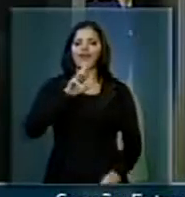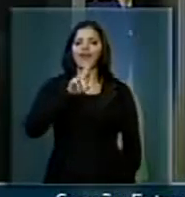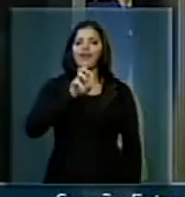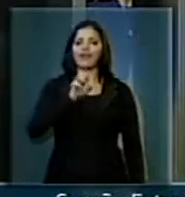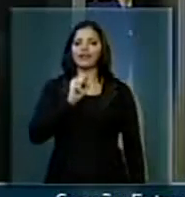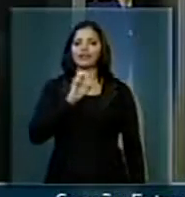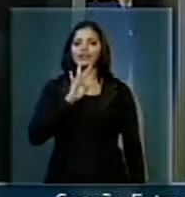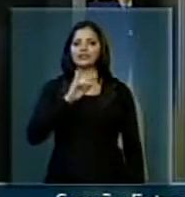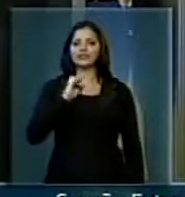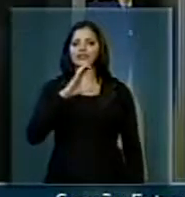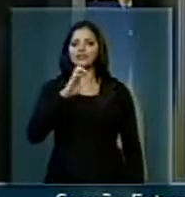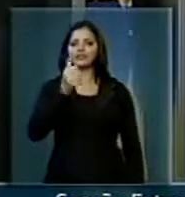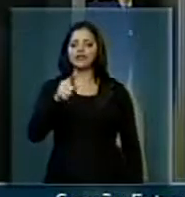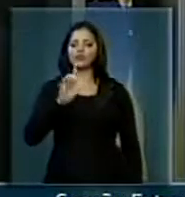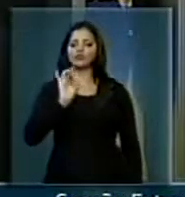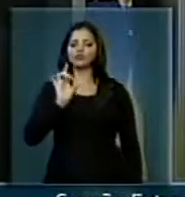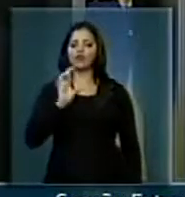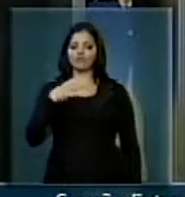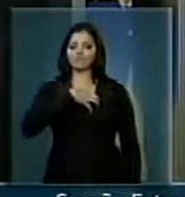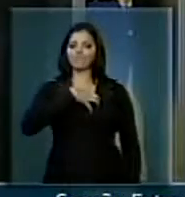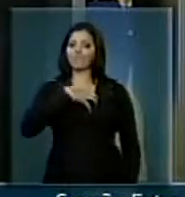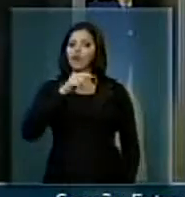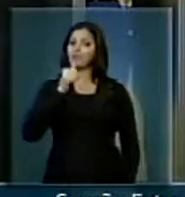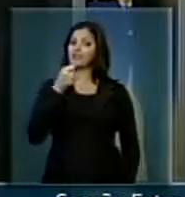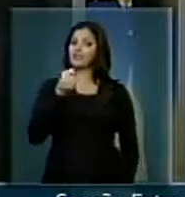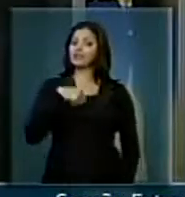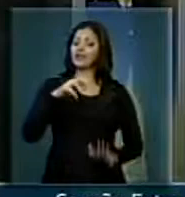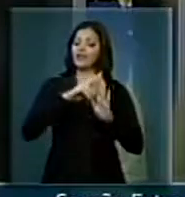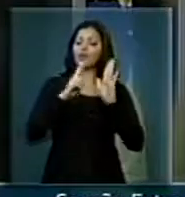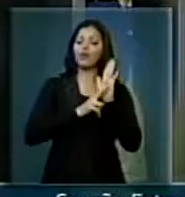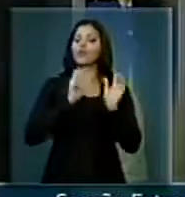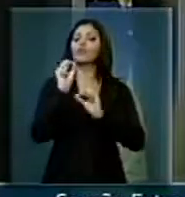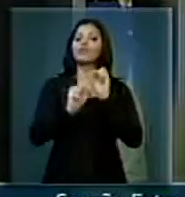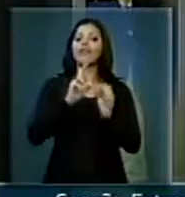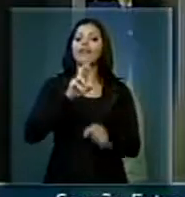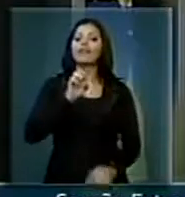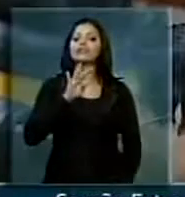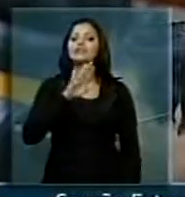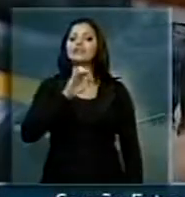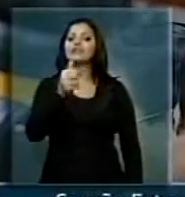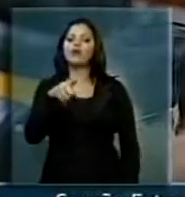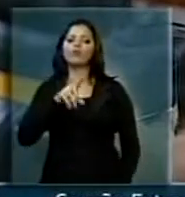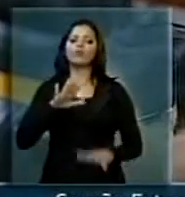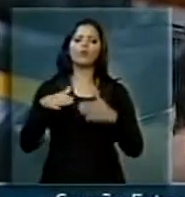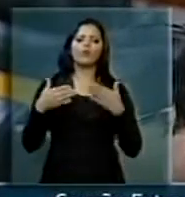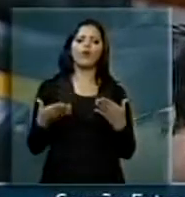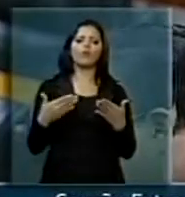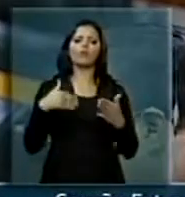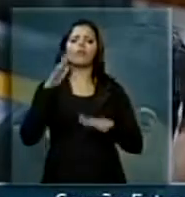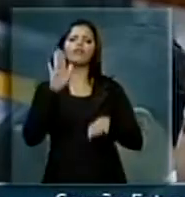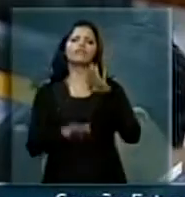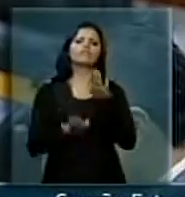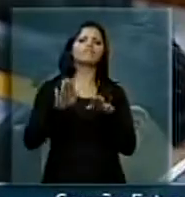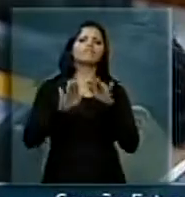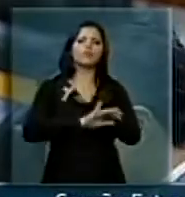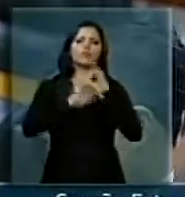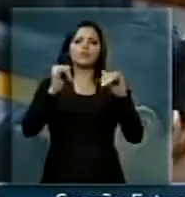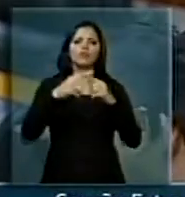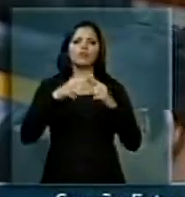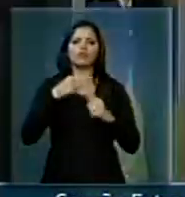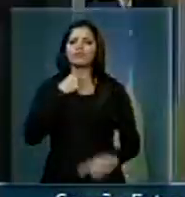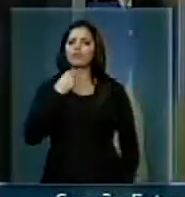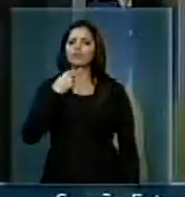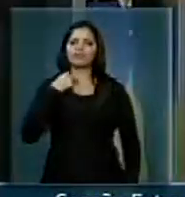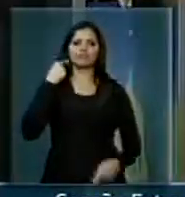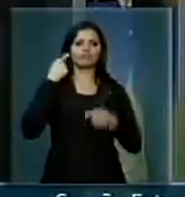restrição, porque nós temos que caracterizar, né, num regulamento o que é a restrição dessa venda, dessa propaganda, né, porque nós não